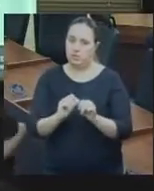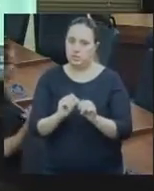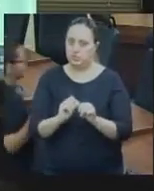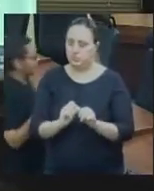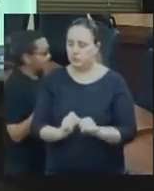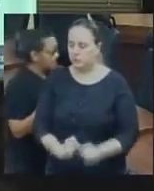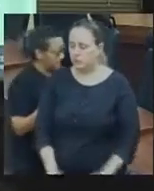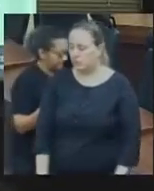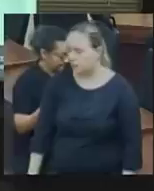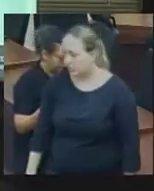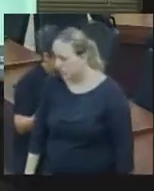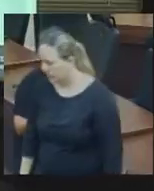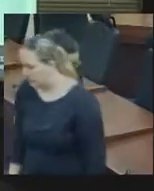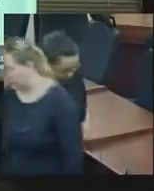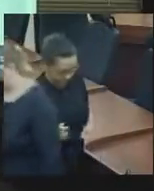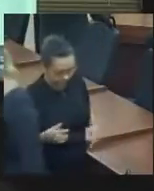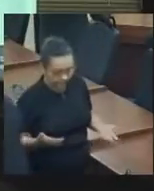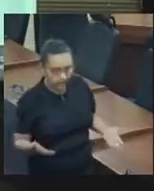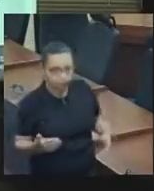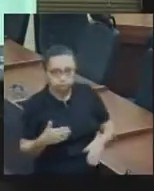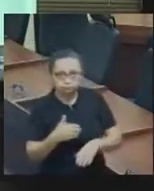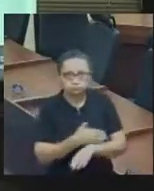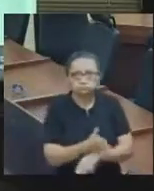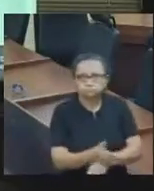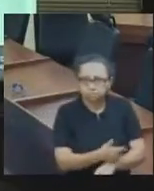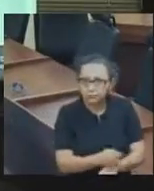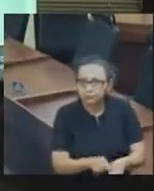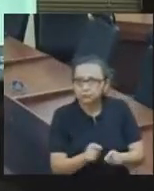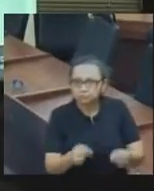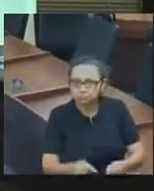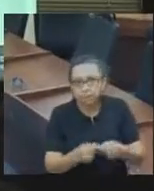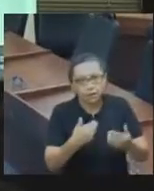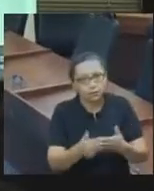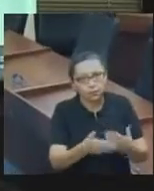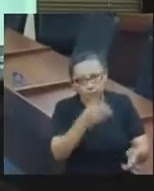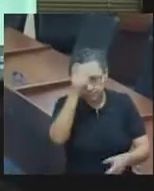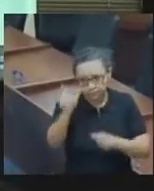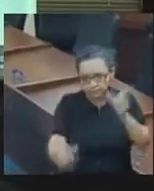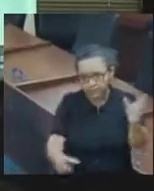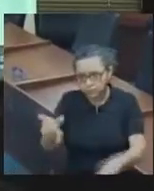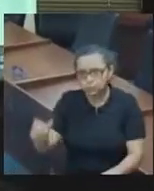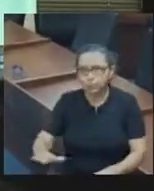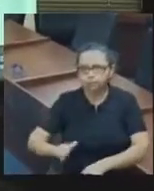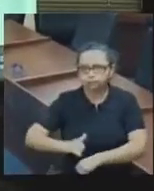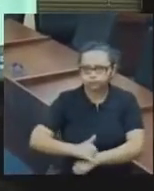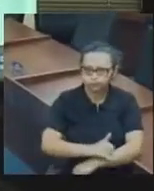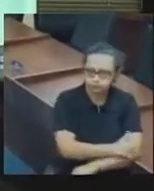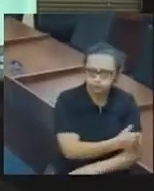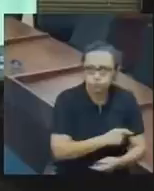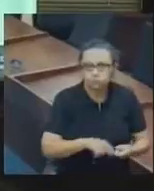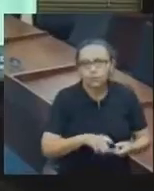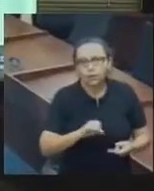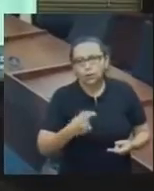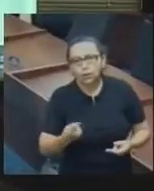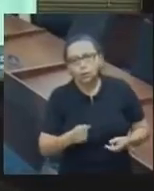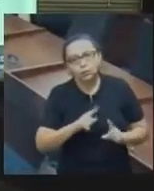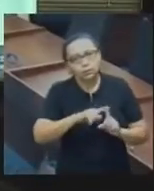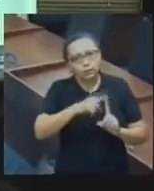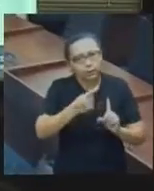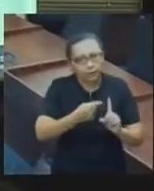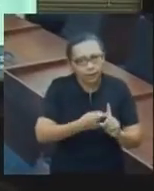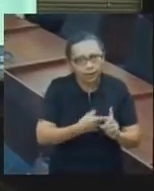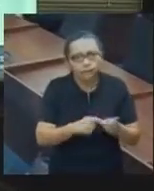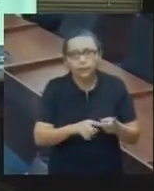acessibilidade então se aplica a qualquer pessoa obeso é gestante